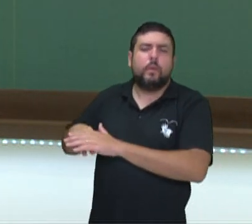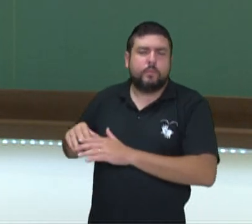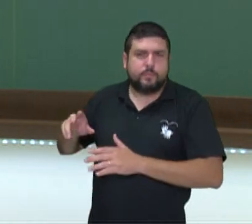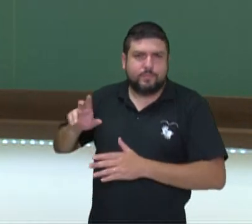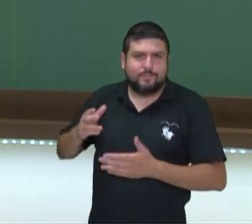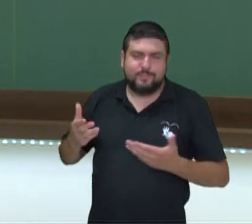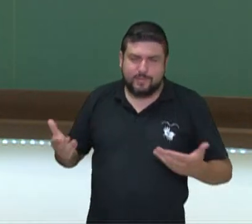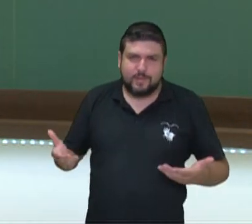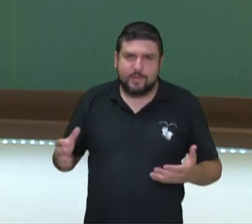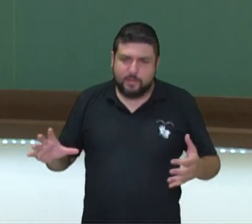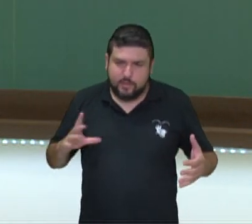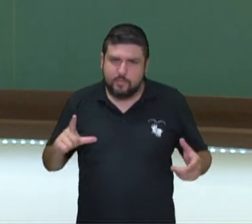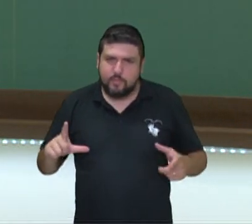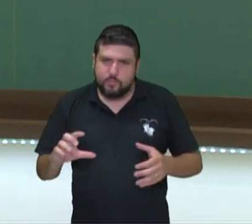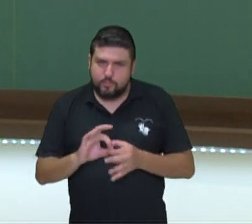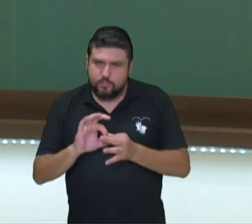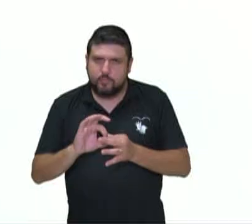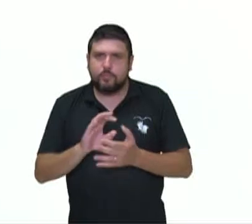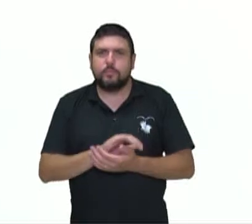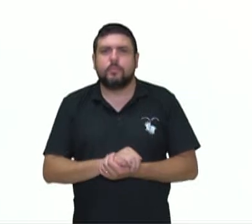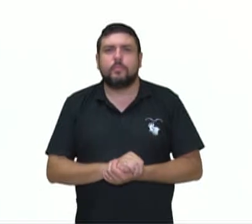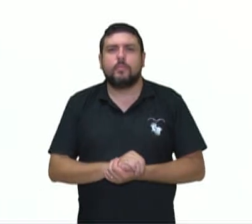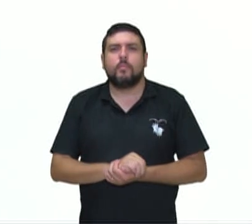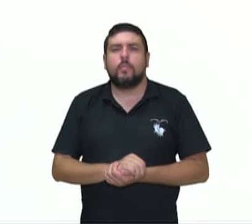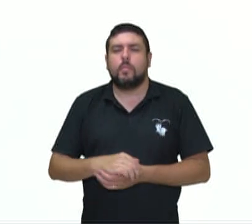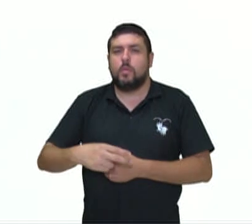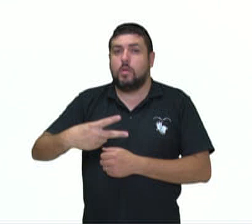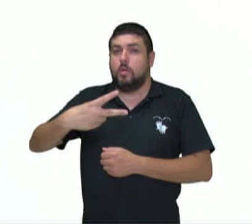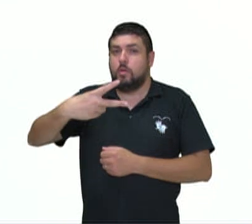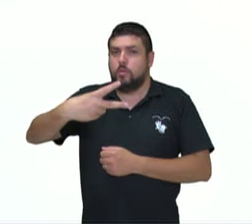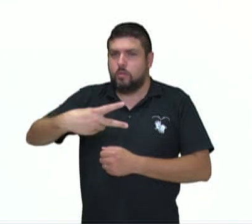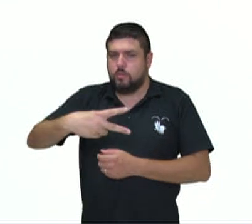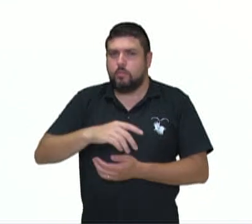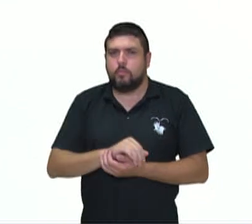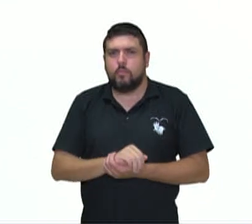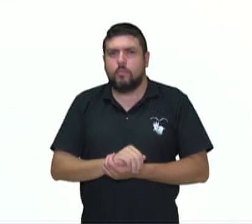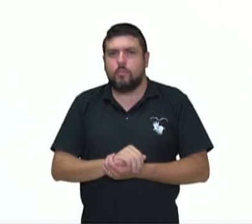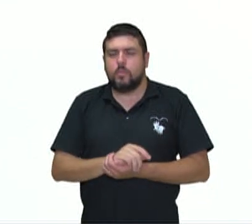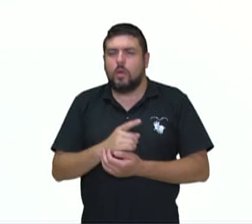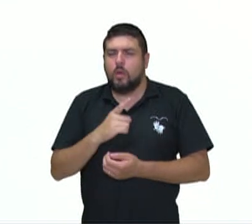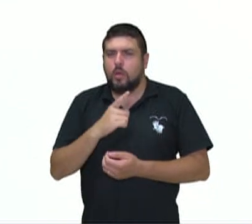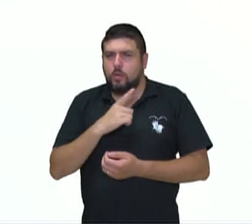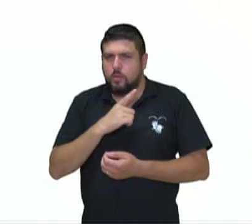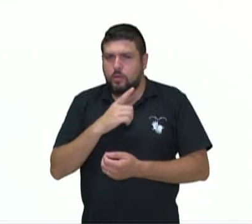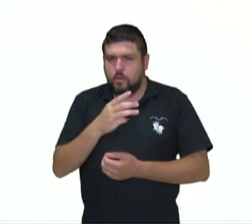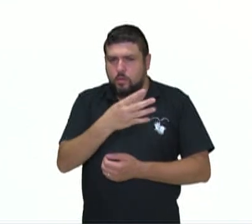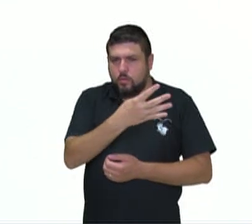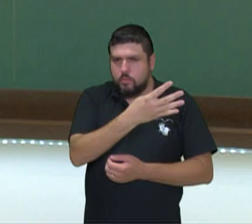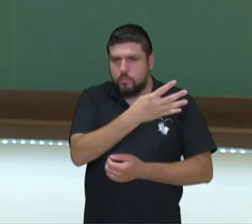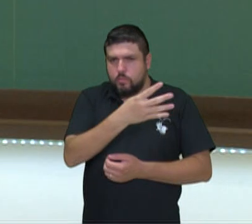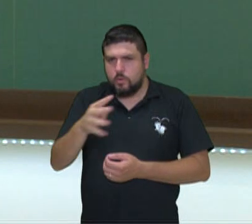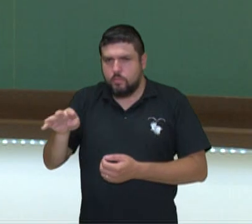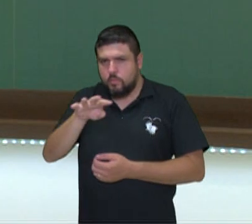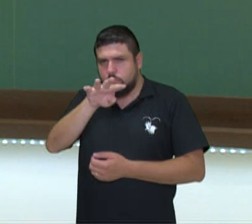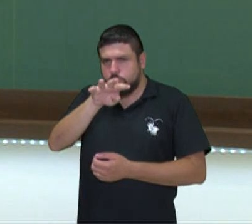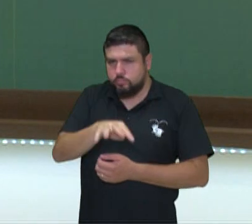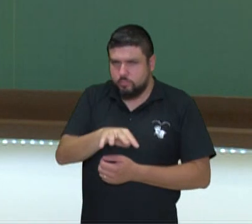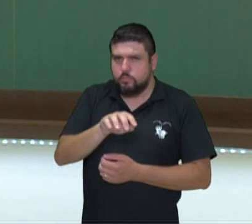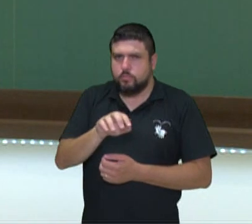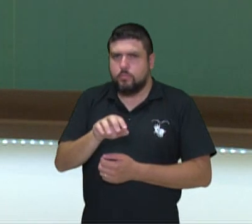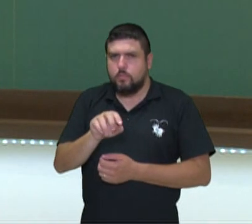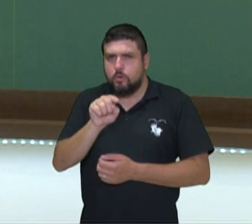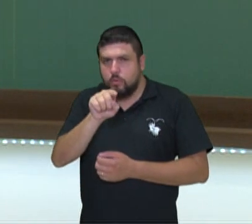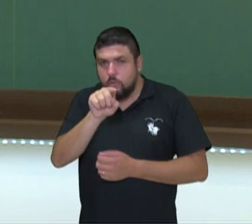No exercício 2, você vai analisar uma tabela. Primeiro você analisou um enunciado, agora você vai analisar